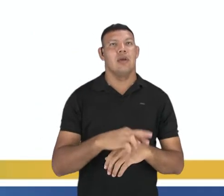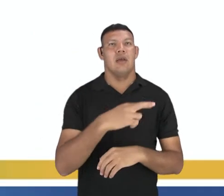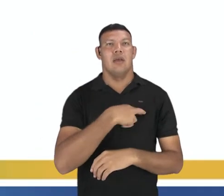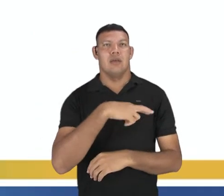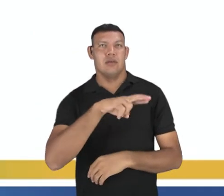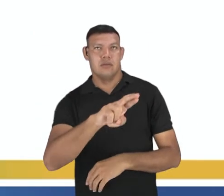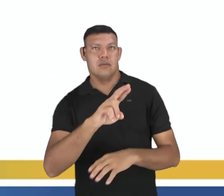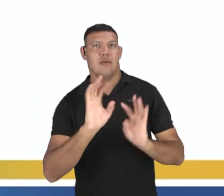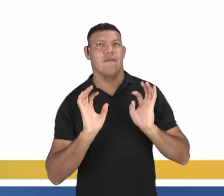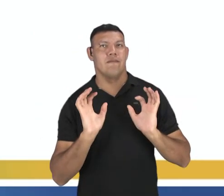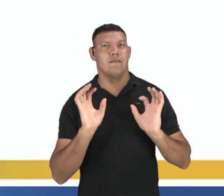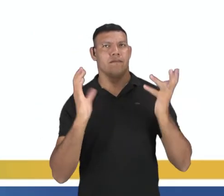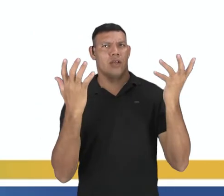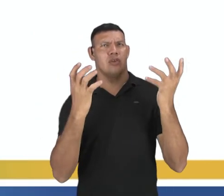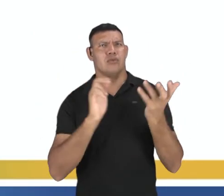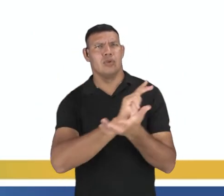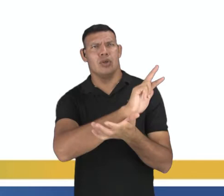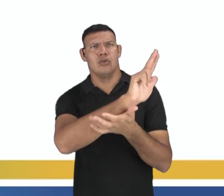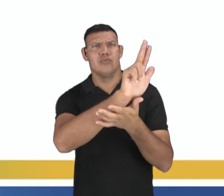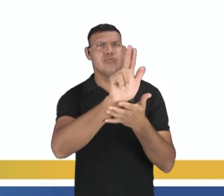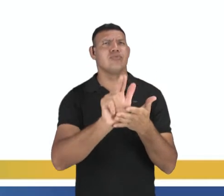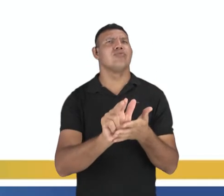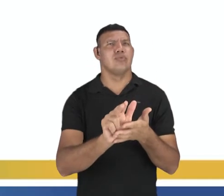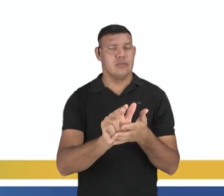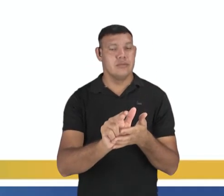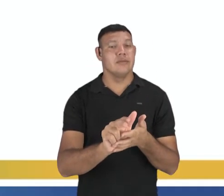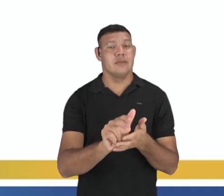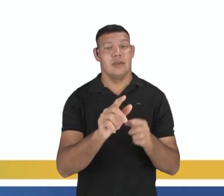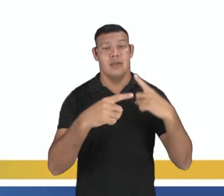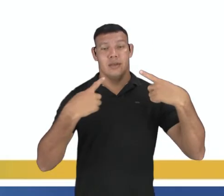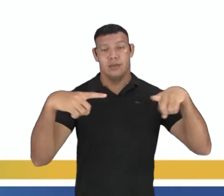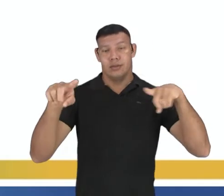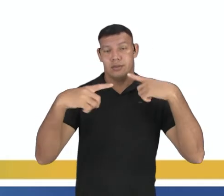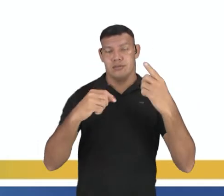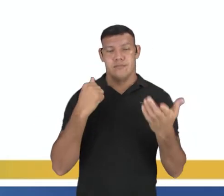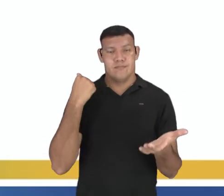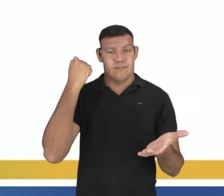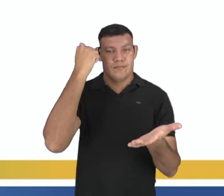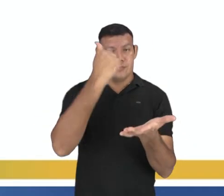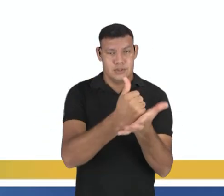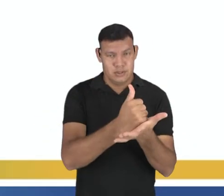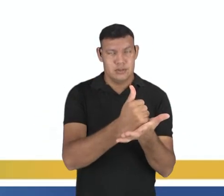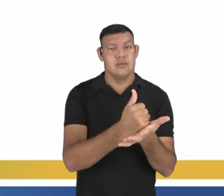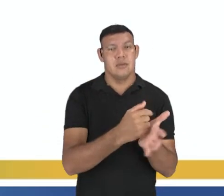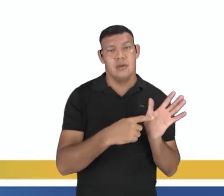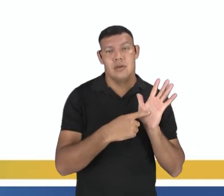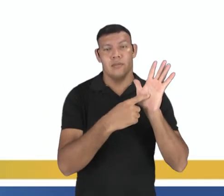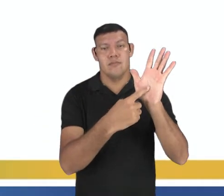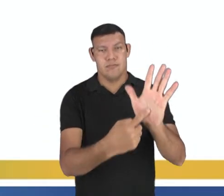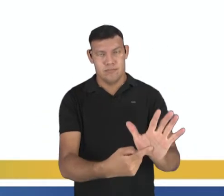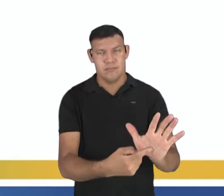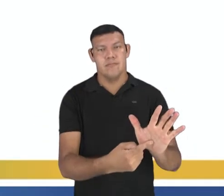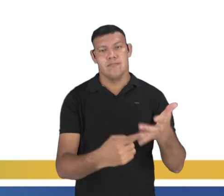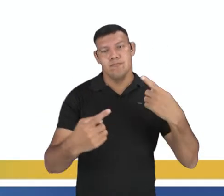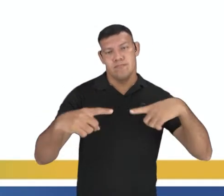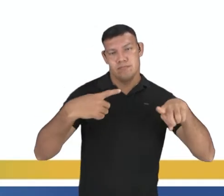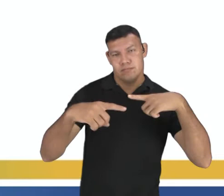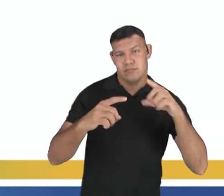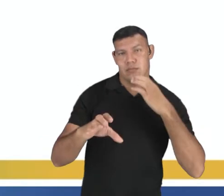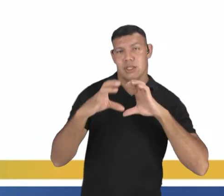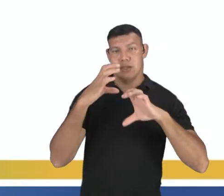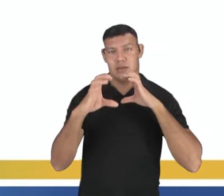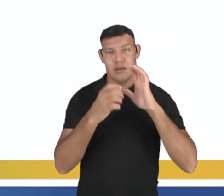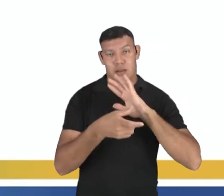festas e tantos outros Nos quais os músicos são contratados para apresentar determinado repertório